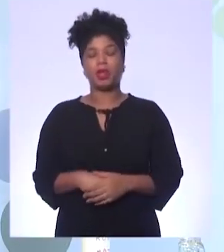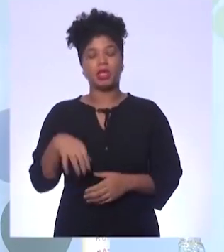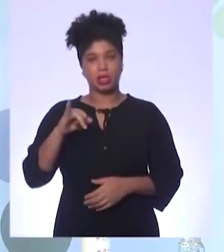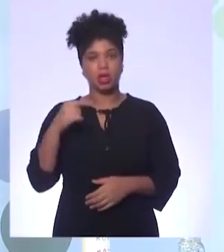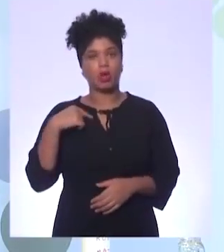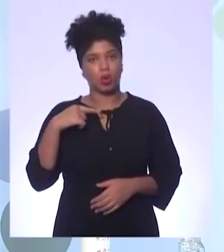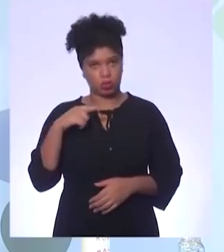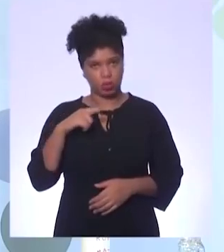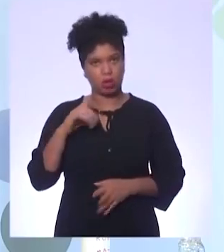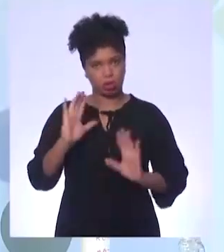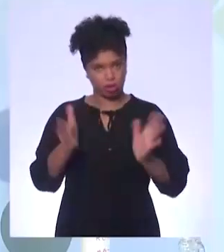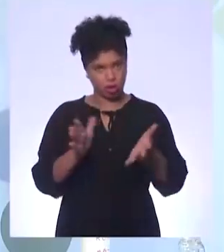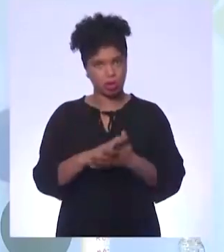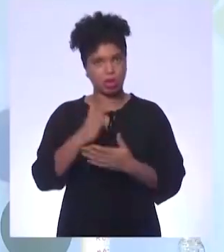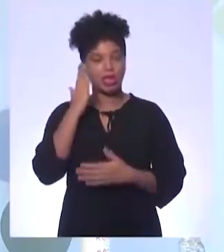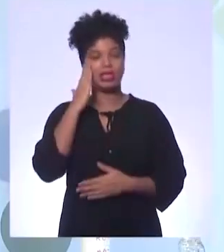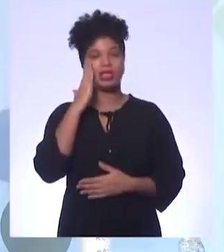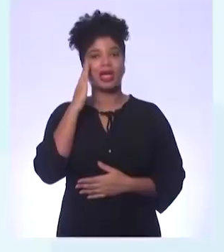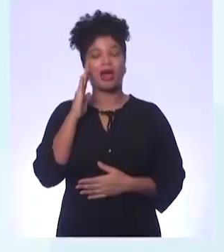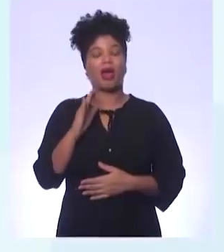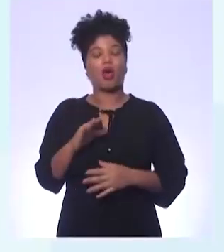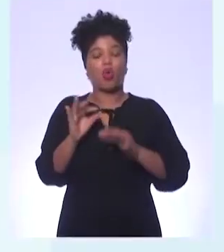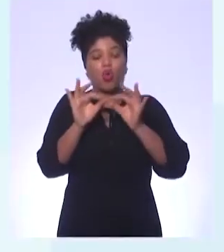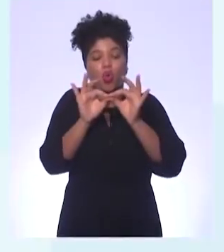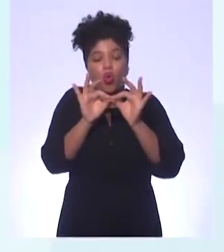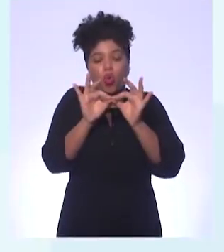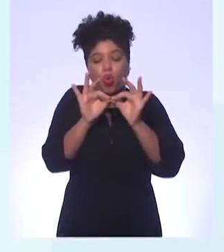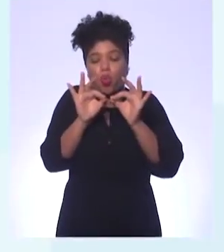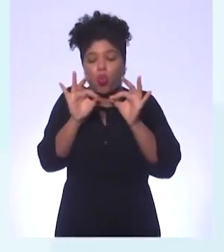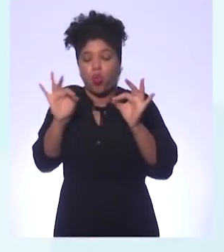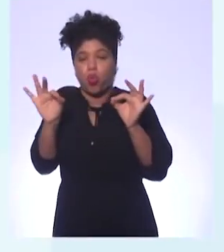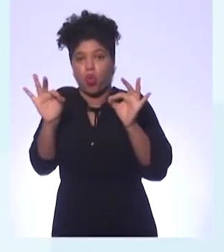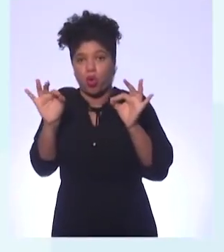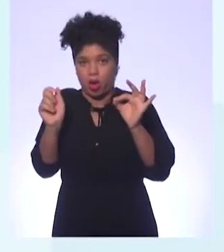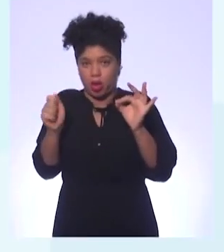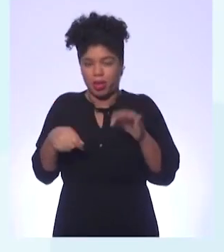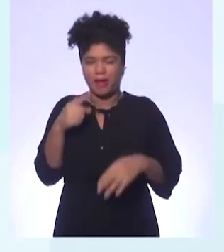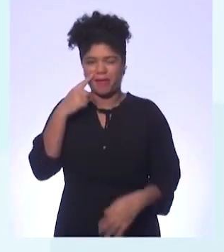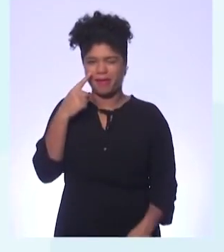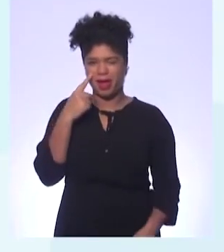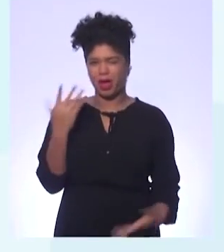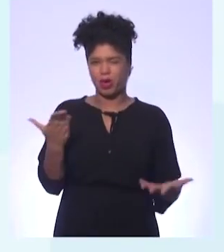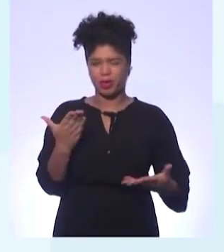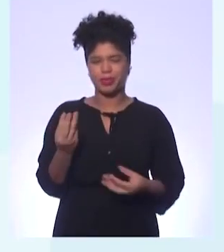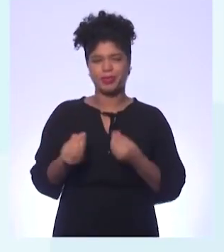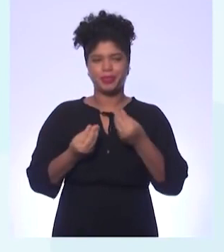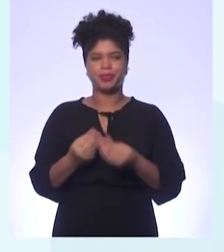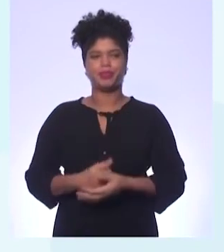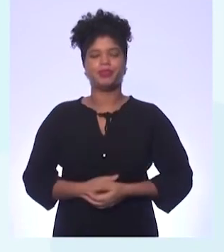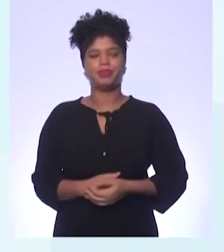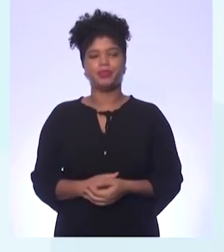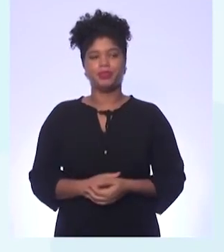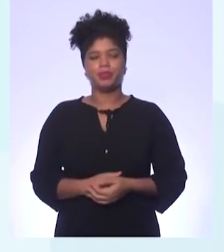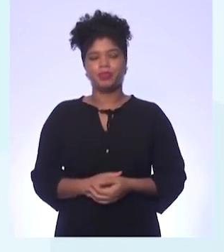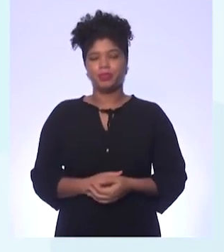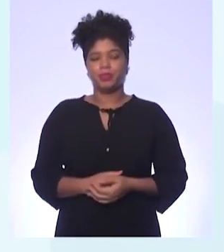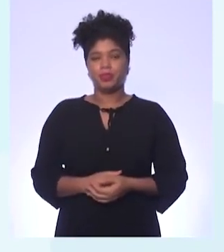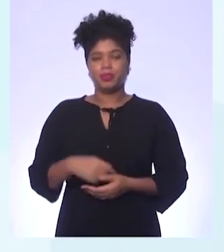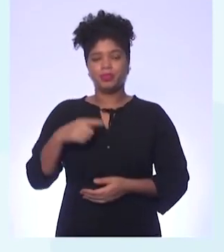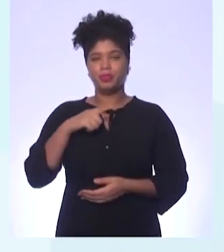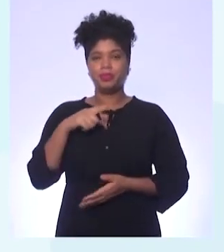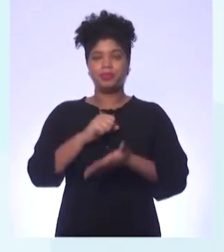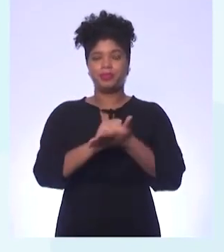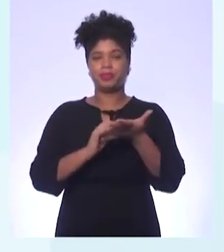lugar aqui, multiplico pelo 2 e multiplico pelo π, tá bom? Vamos ver um exemplo? Então, vamos lá. Exemplo, eu peguei a